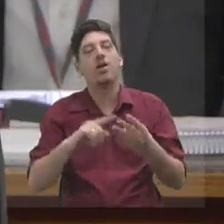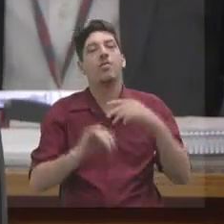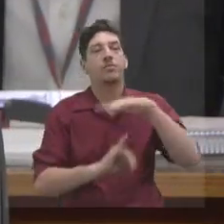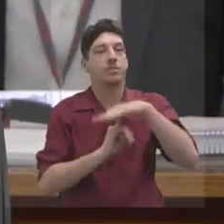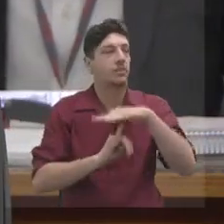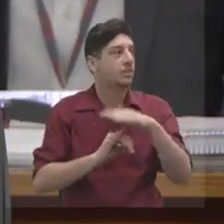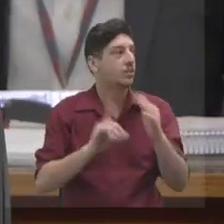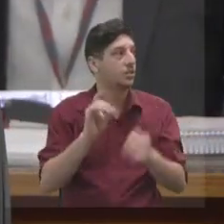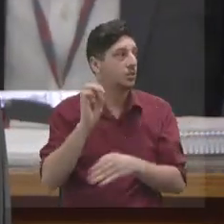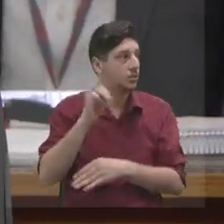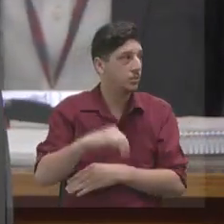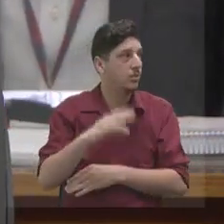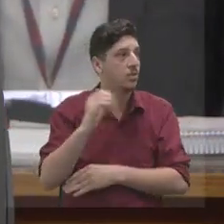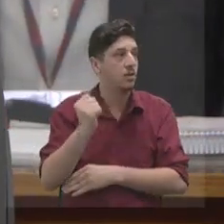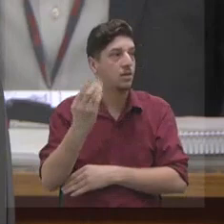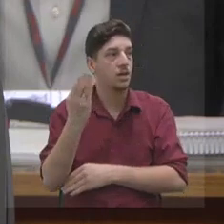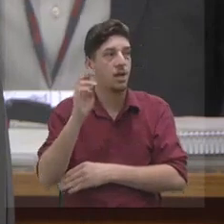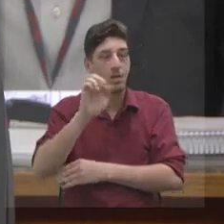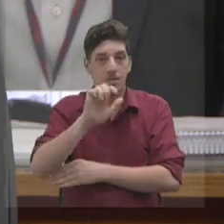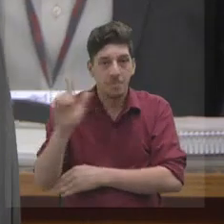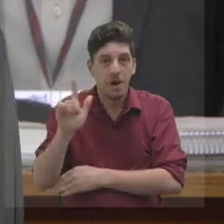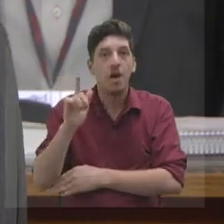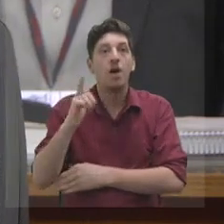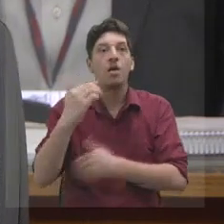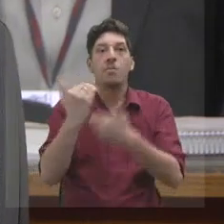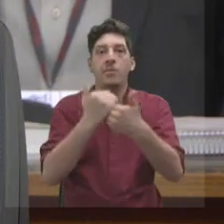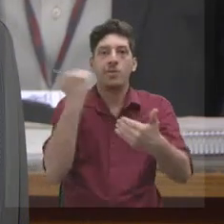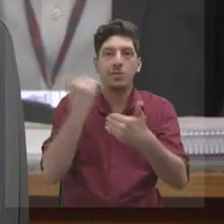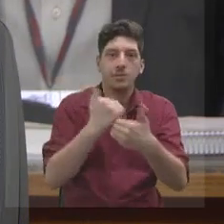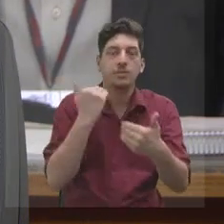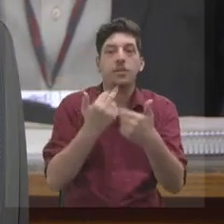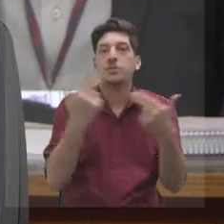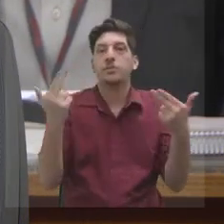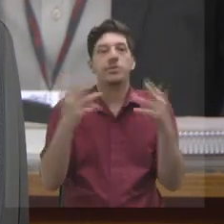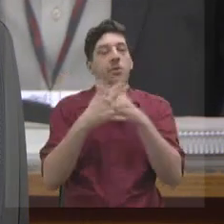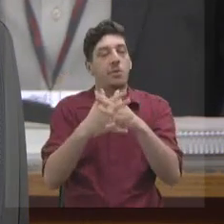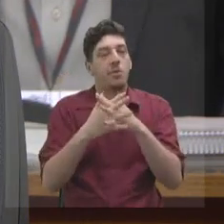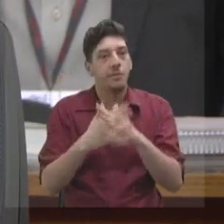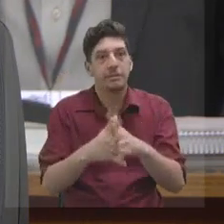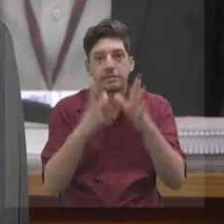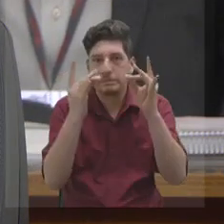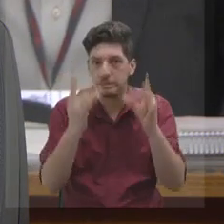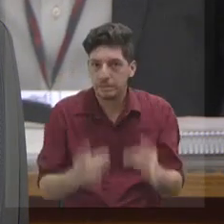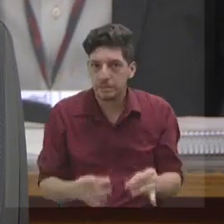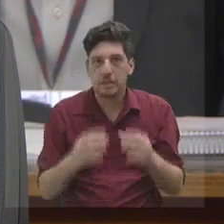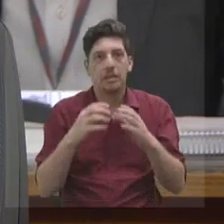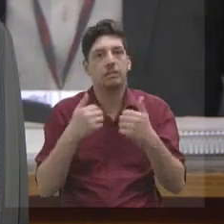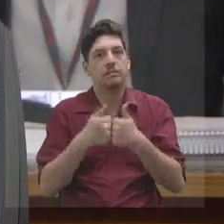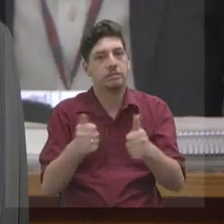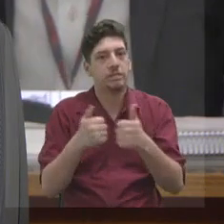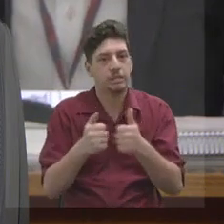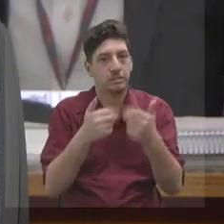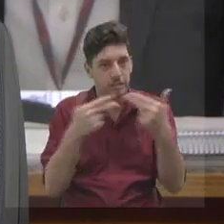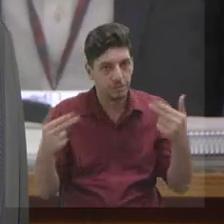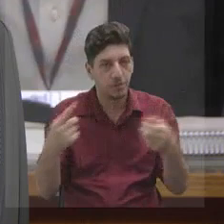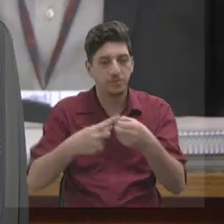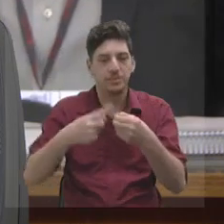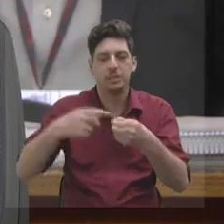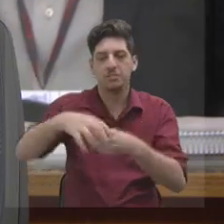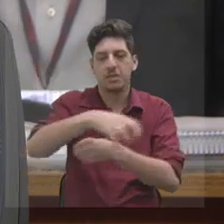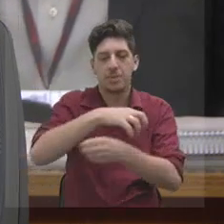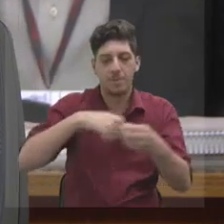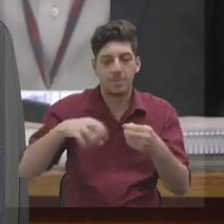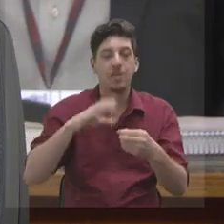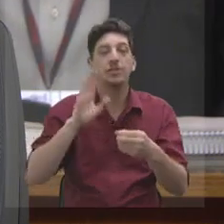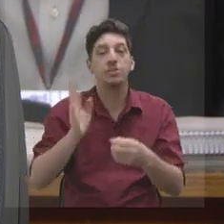de Fato né orientação caminhos que são tão complexas Como é o nosso transporte né Metropolitano e o que que eu vejo eu já vi números aqui que